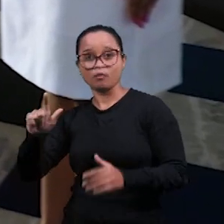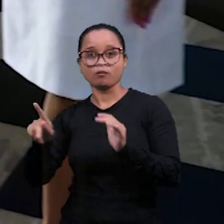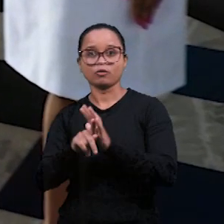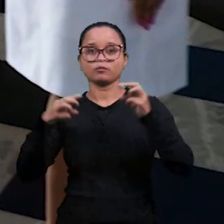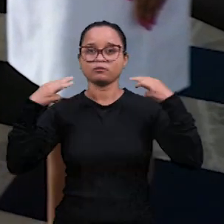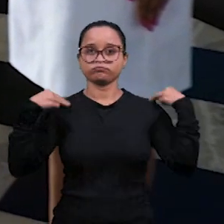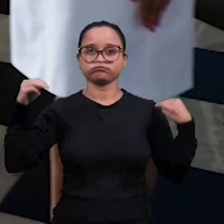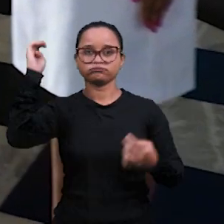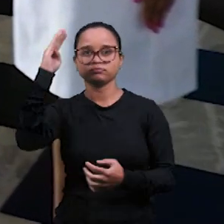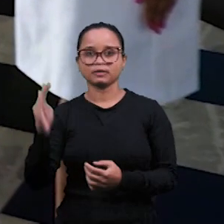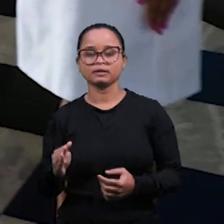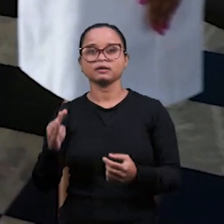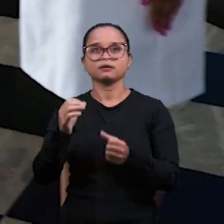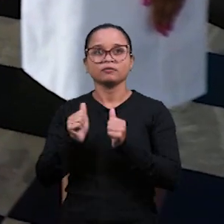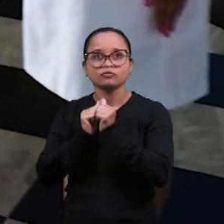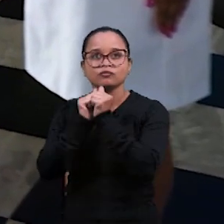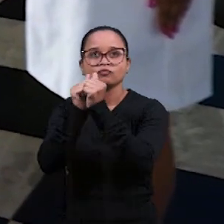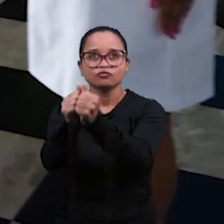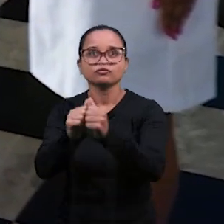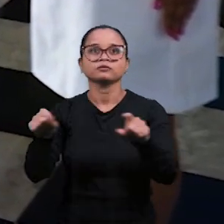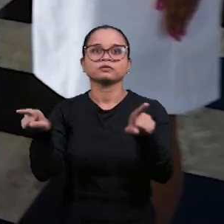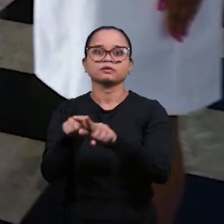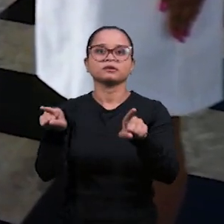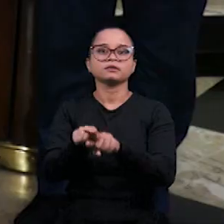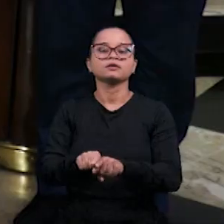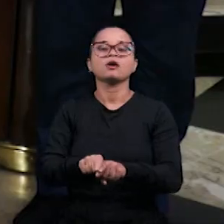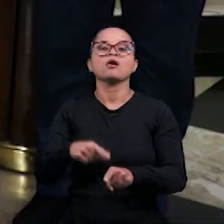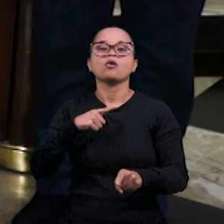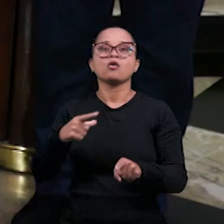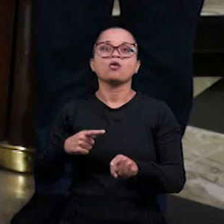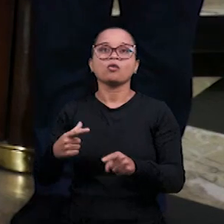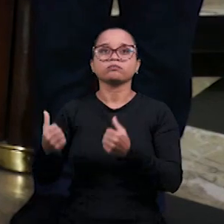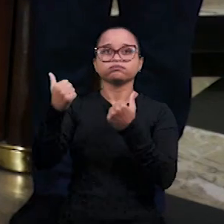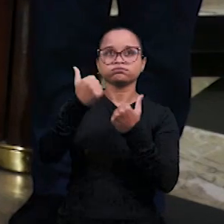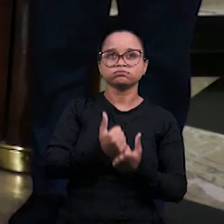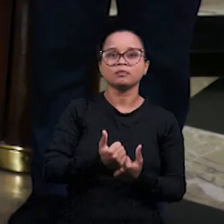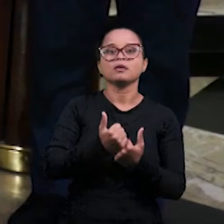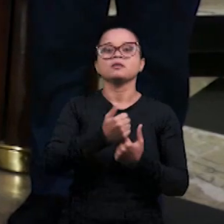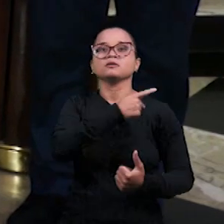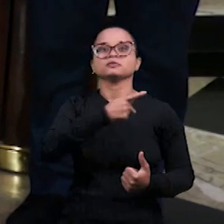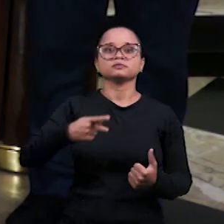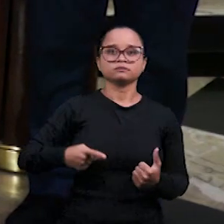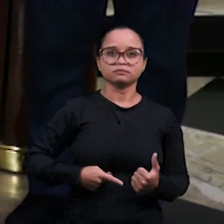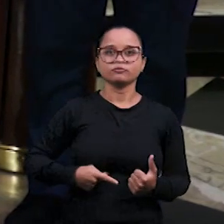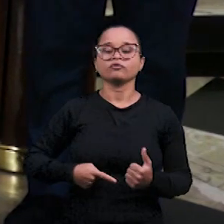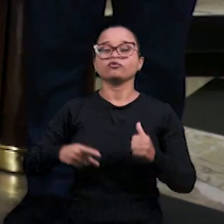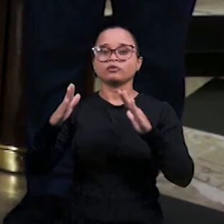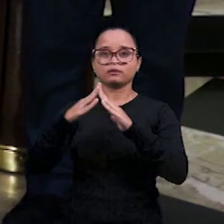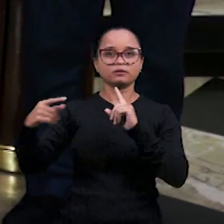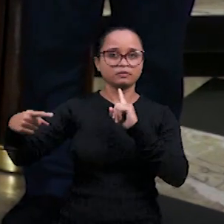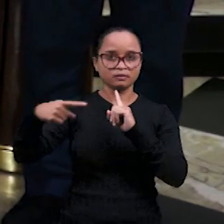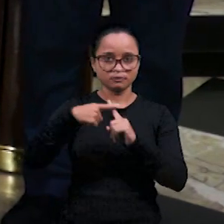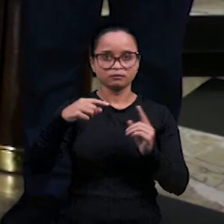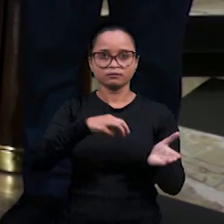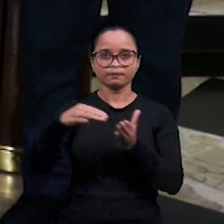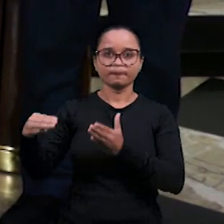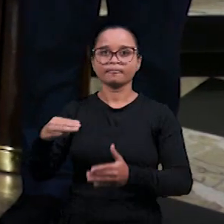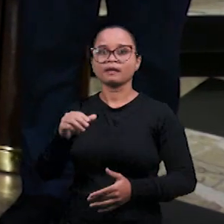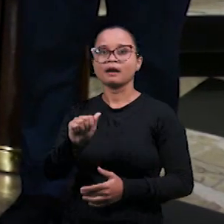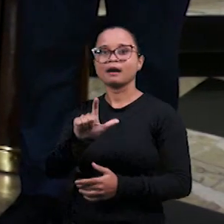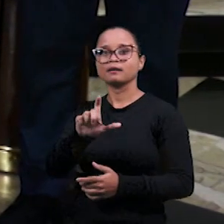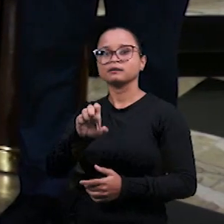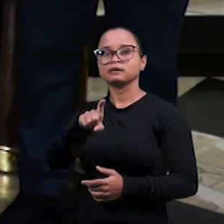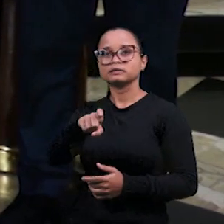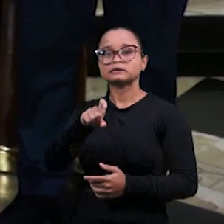na oportunidade pelo vice-presidente da instituição, o pastor Alexandre Gueiros, também pelo diretor executivo,